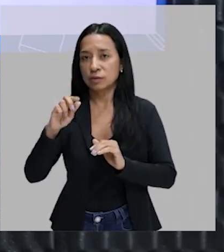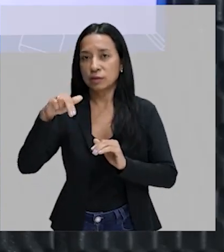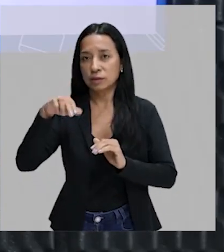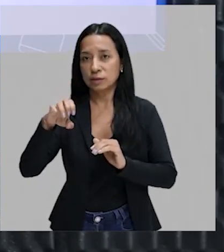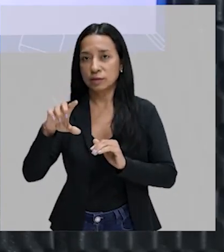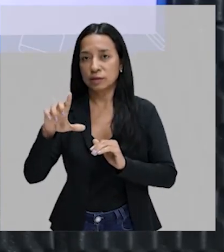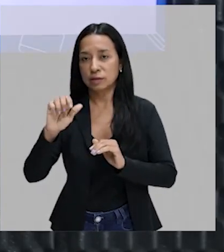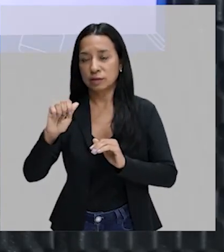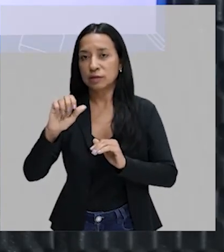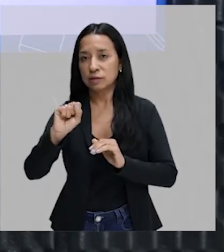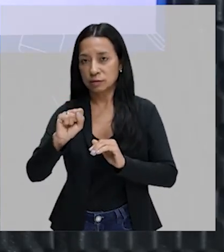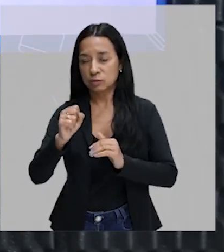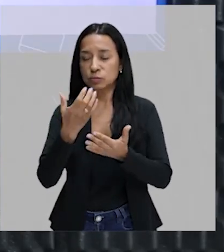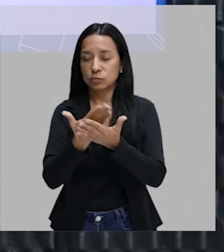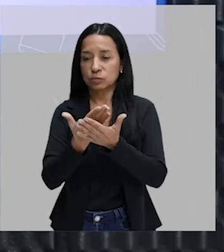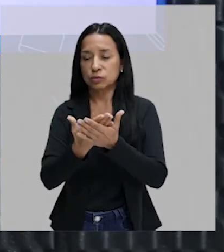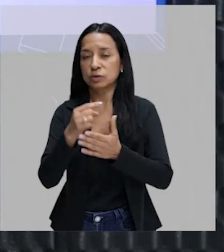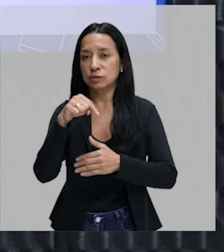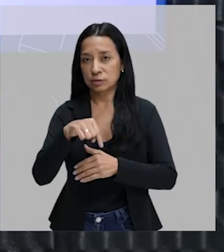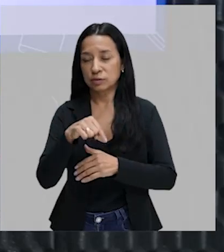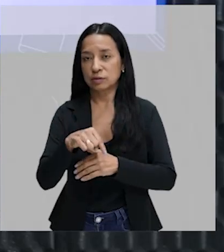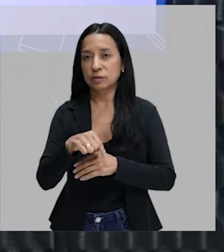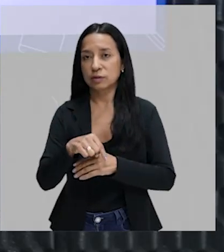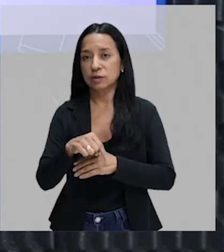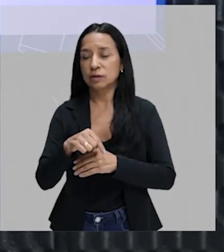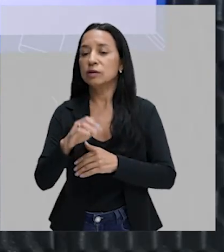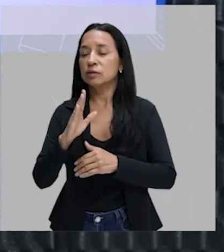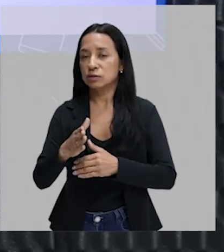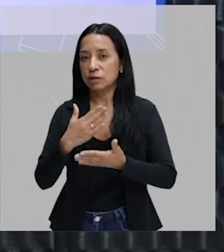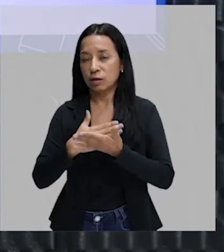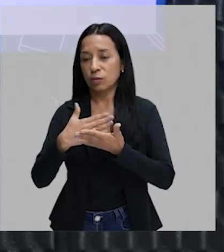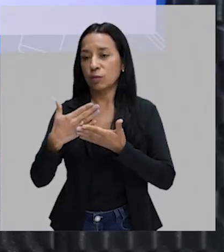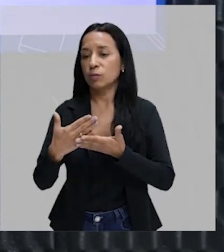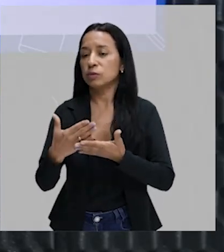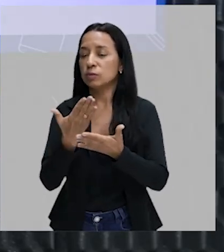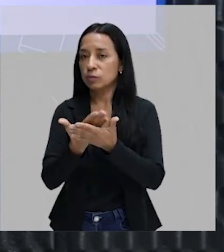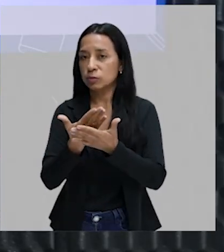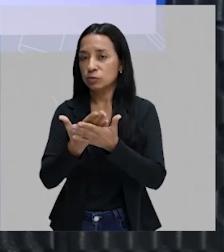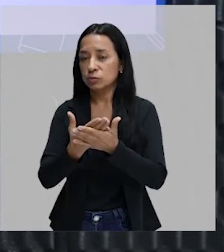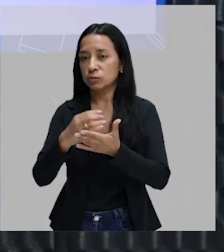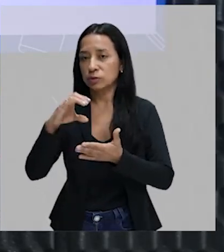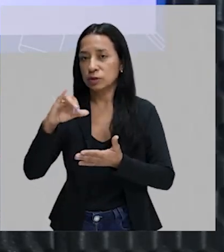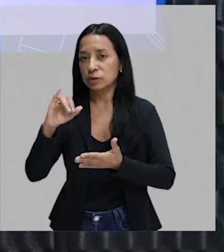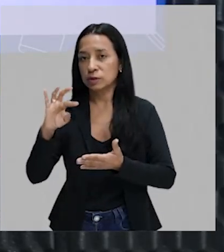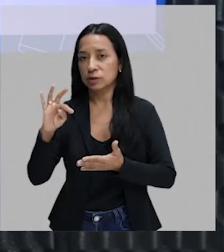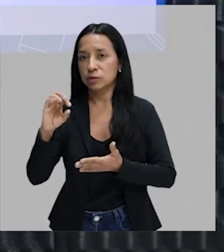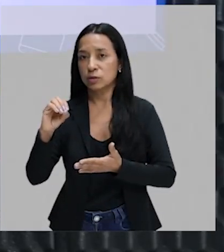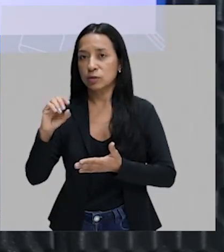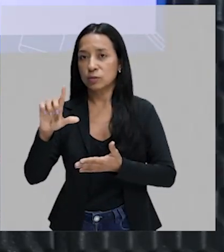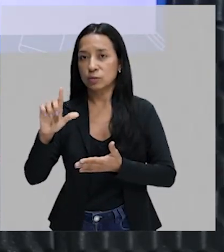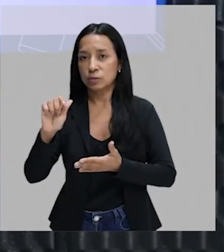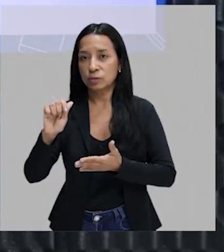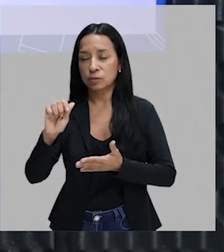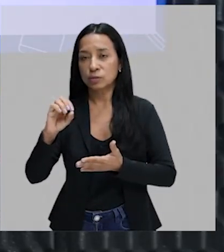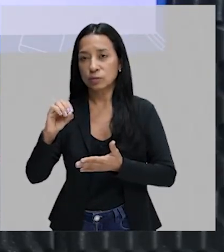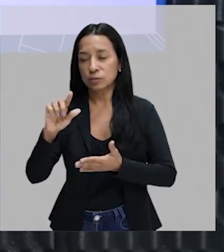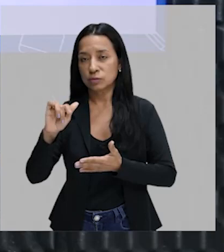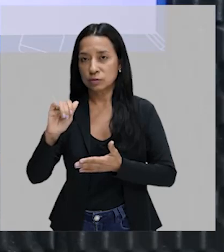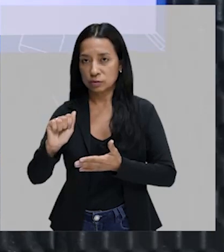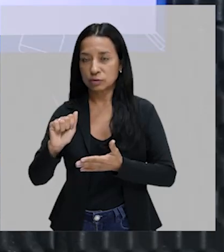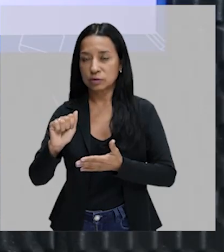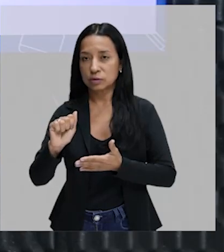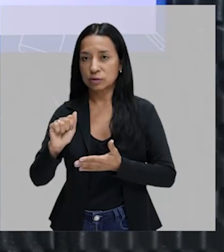estar estudando aqui. Tá? Nós já começamos a citologia, o estudo da citologia, numa aula anterior, em que nós analisamos, por